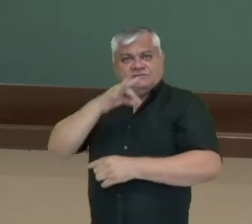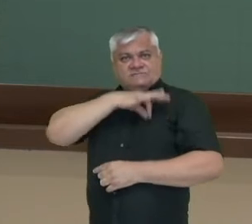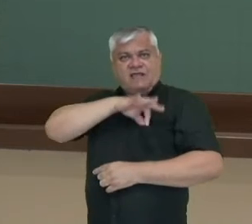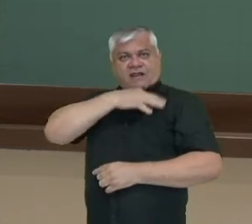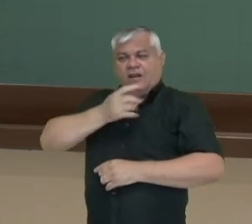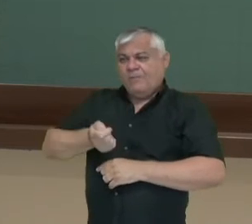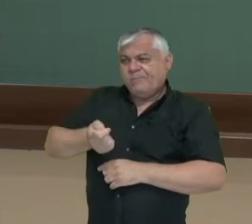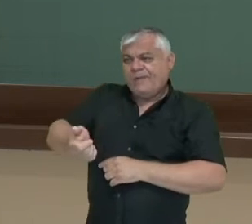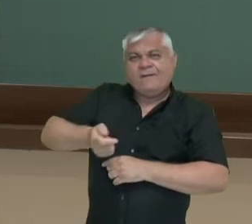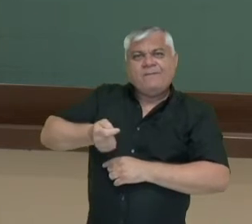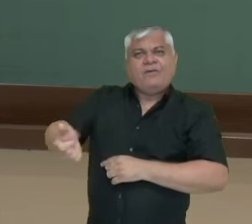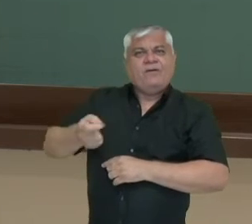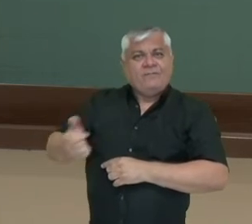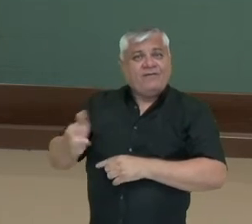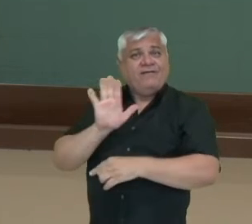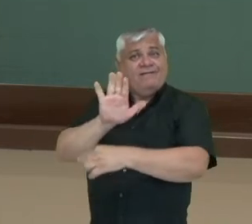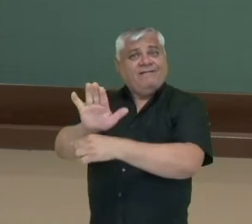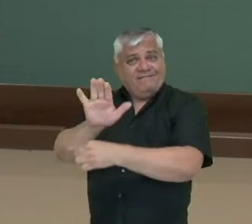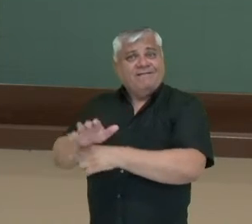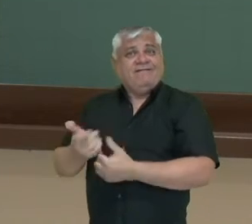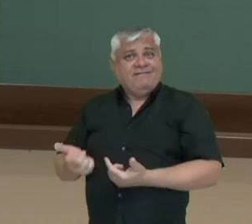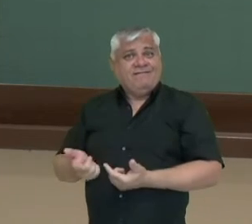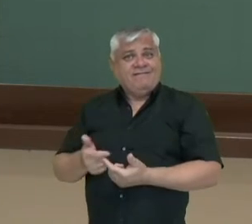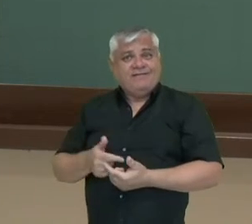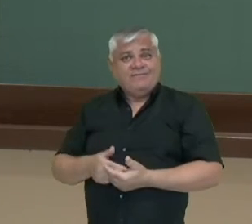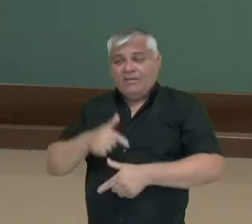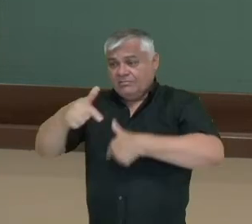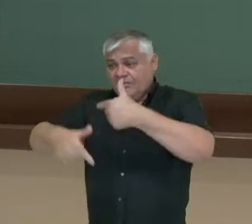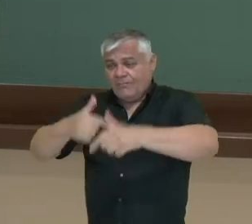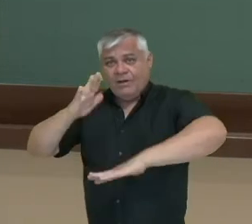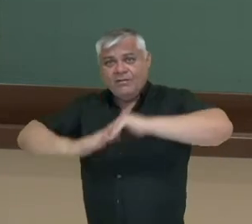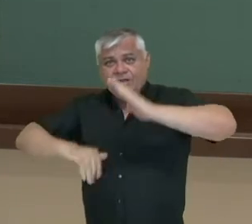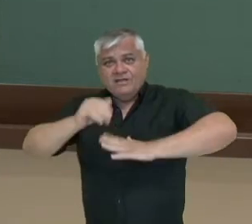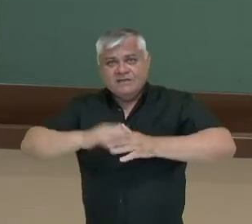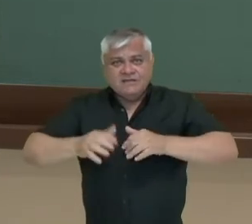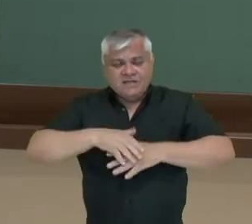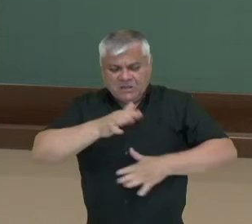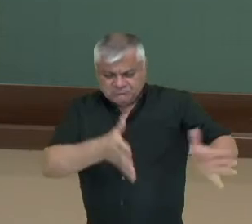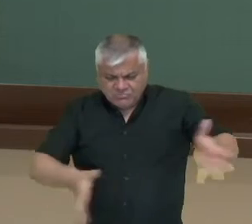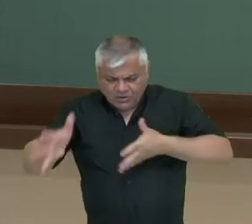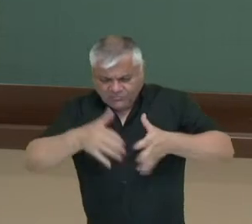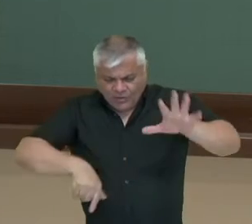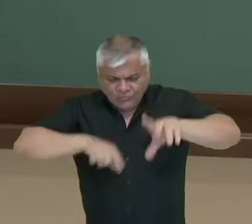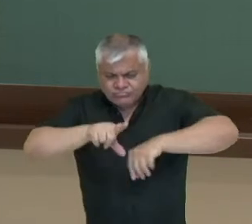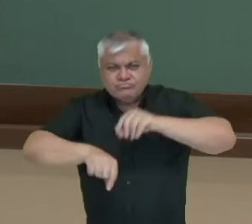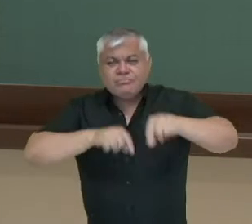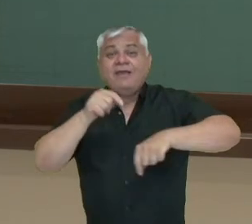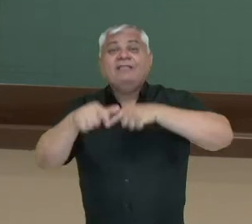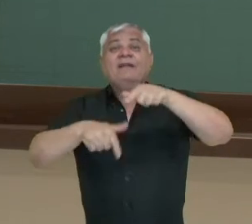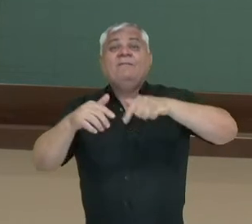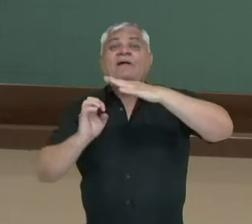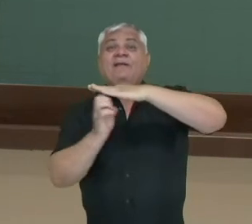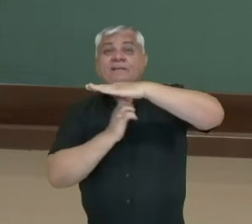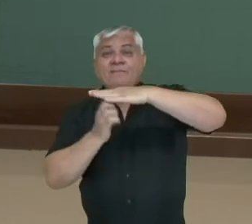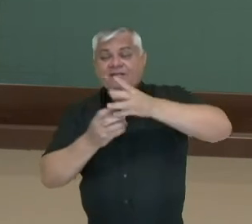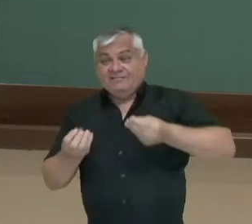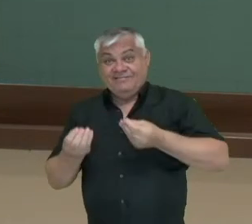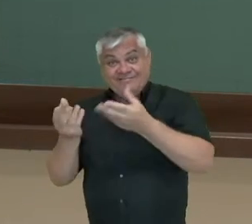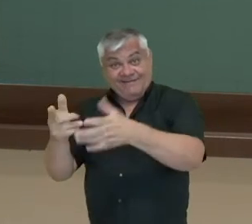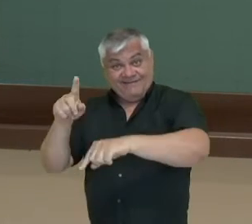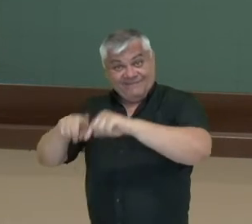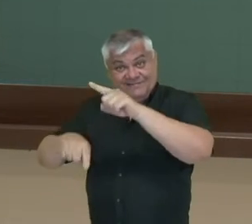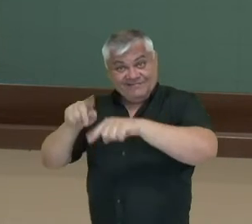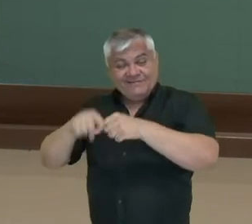poder de recebimento desses catadores, porque daí eles vão, dentro dessa cooperativa, entregar os seus